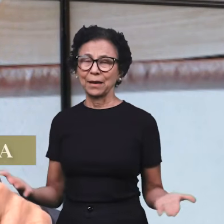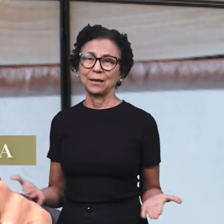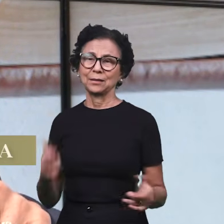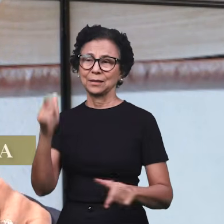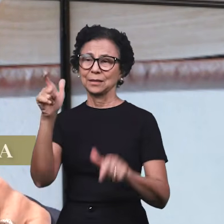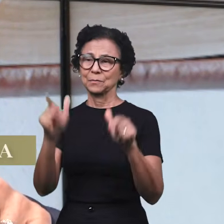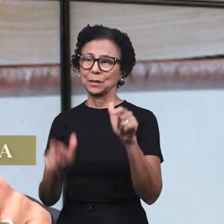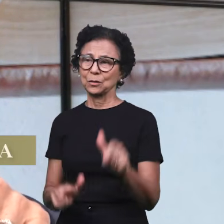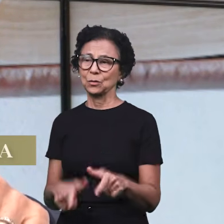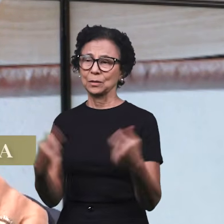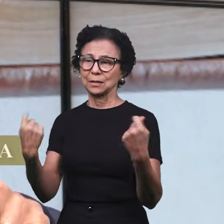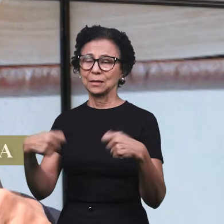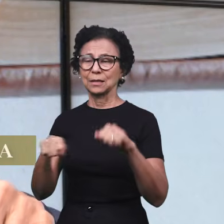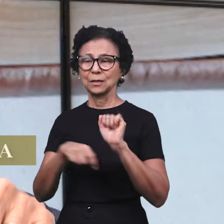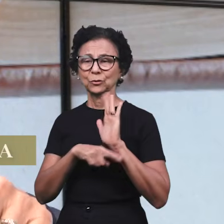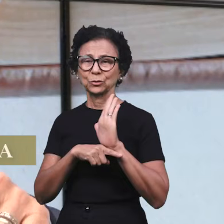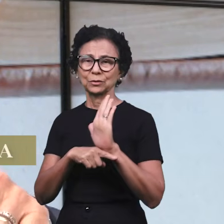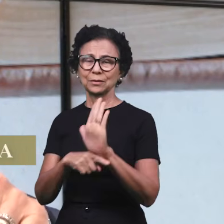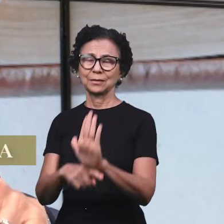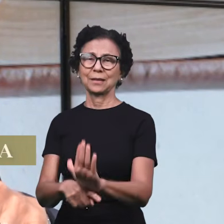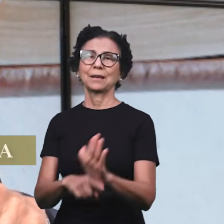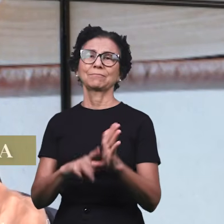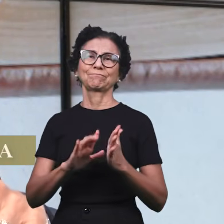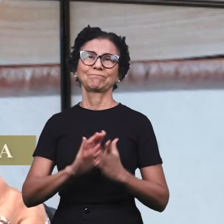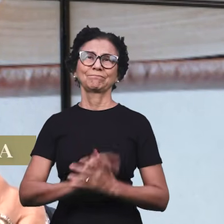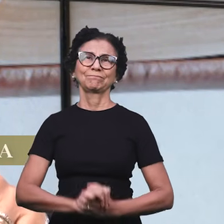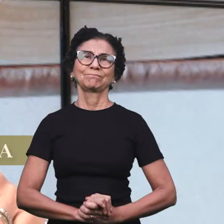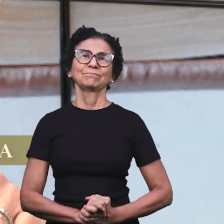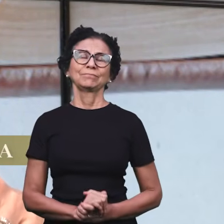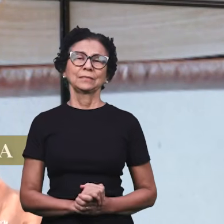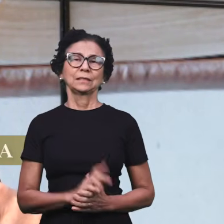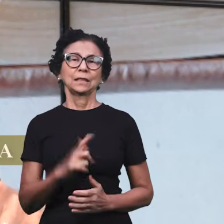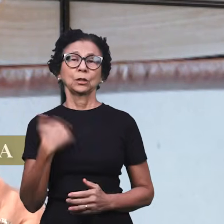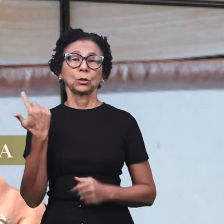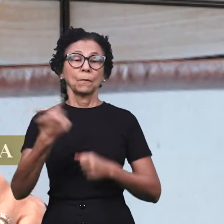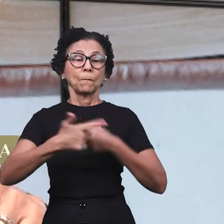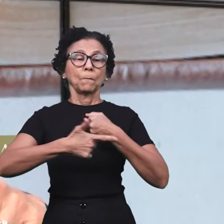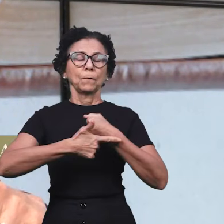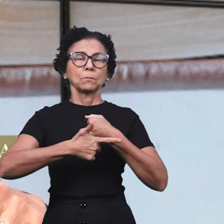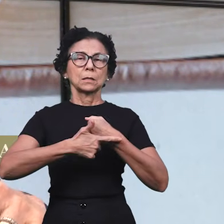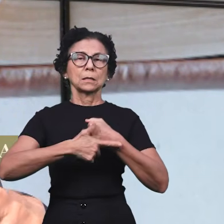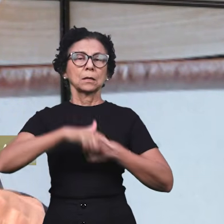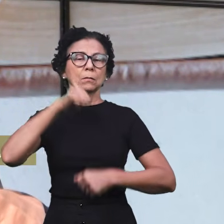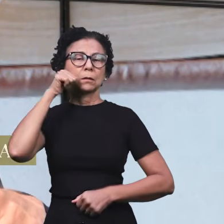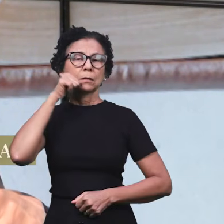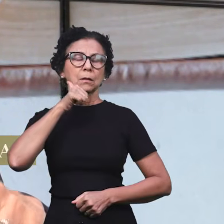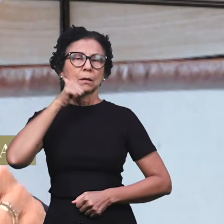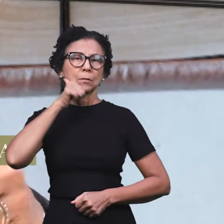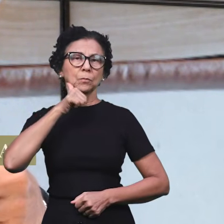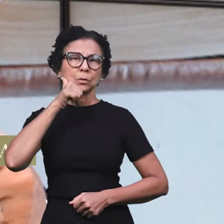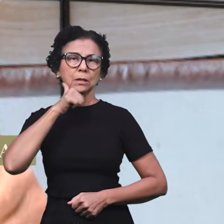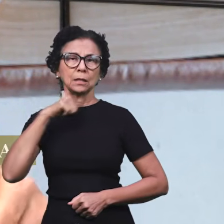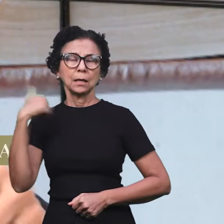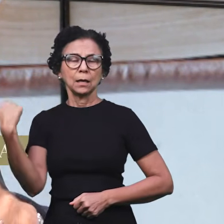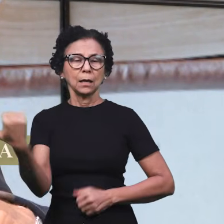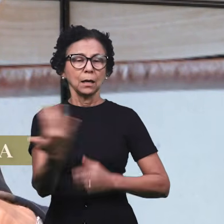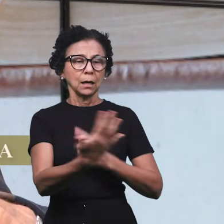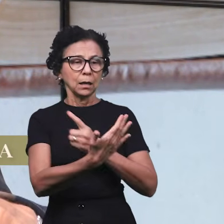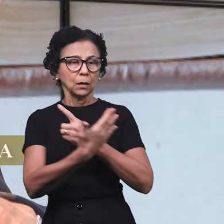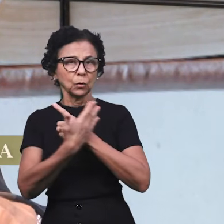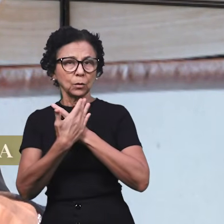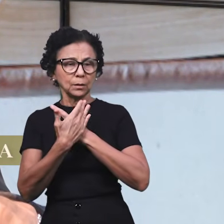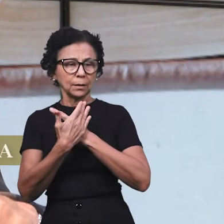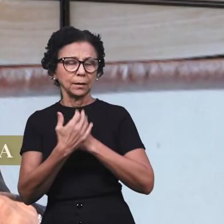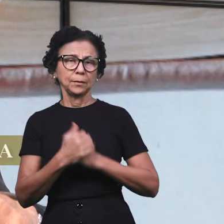casa é um papel nosso, né? Acolher e socorrer aqueles que precisam da nossa